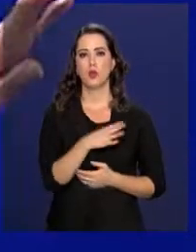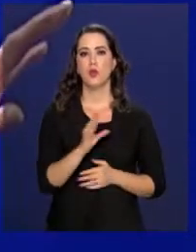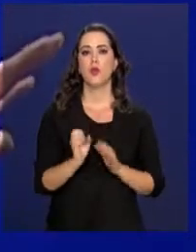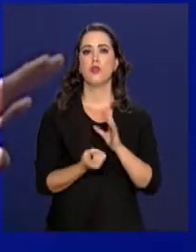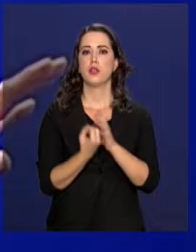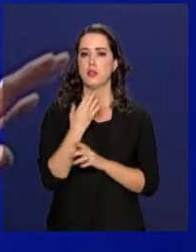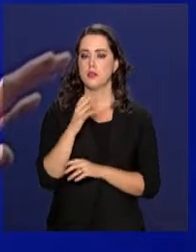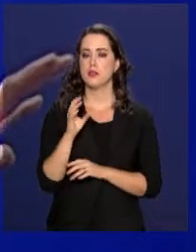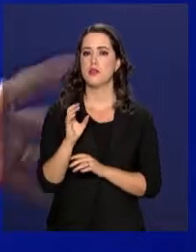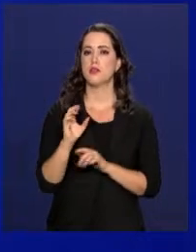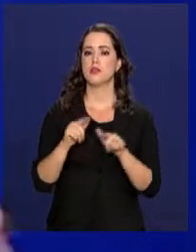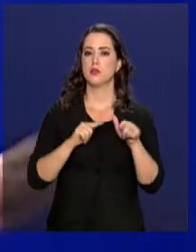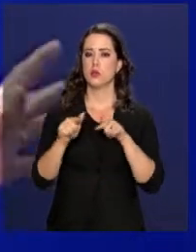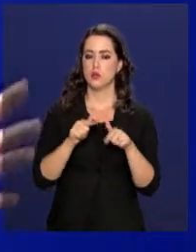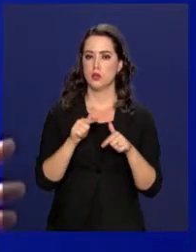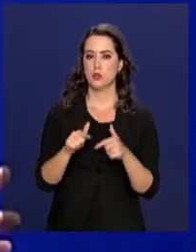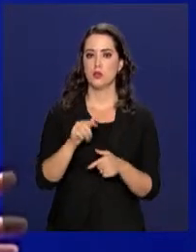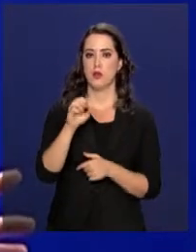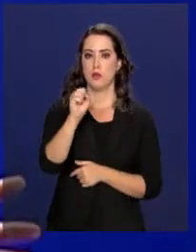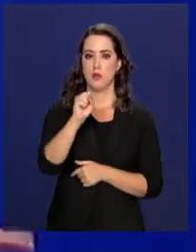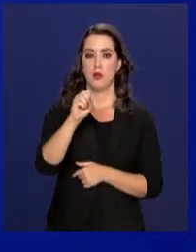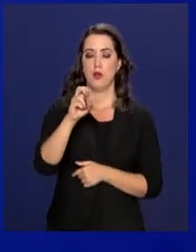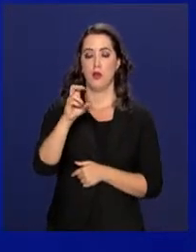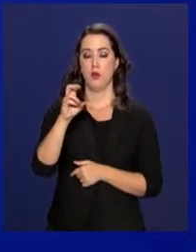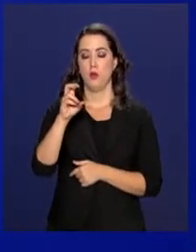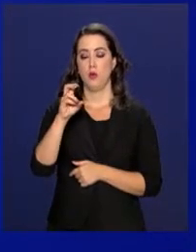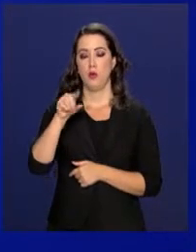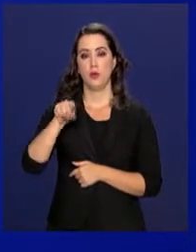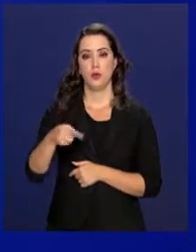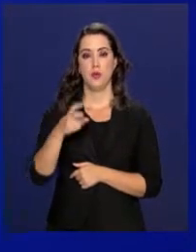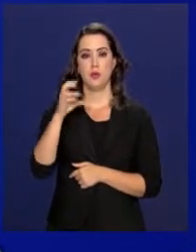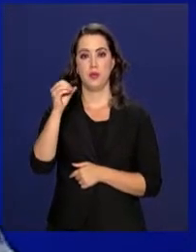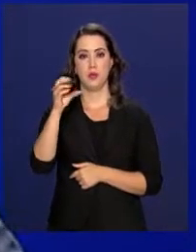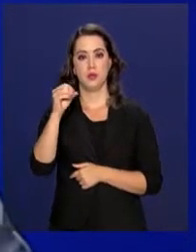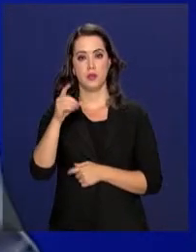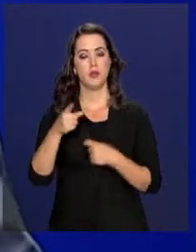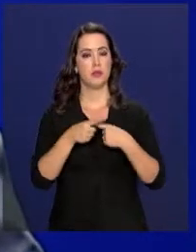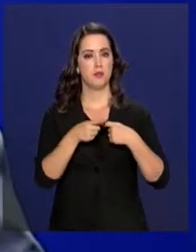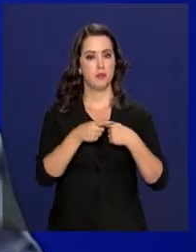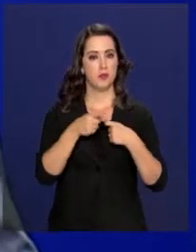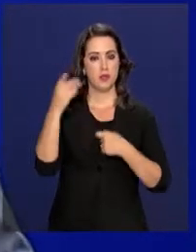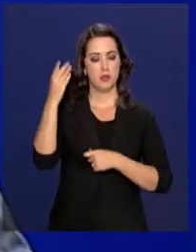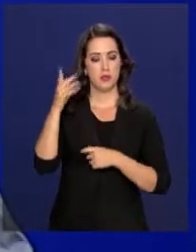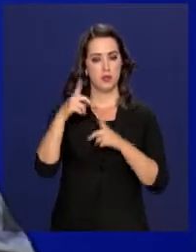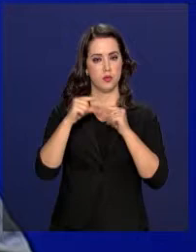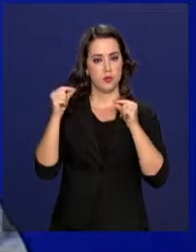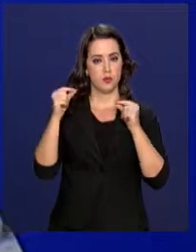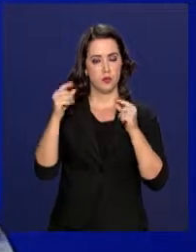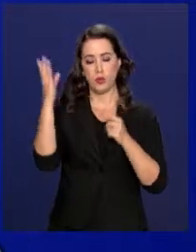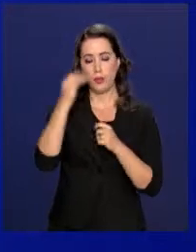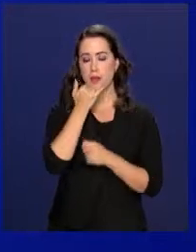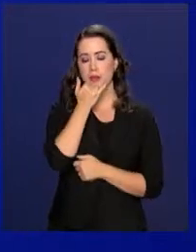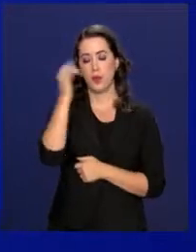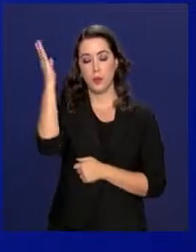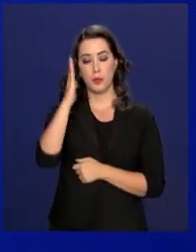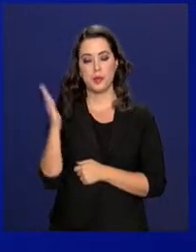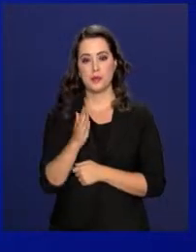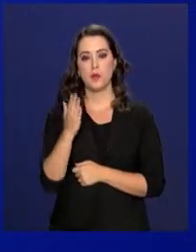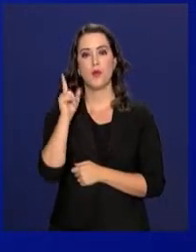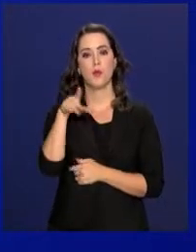mais de 8 mil médicos brasileiros essa é a grande realidade e não vai